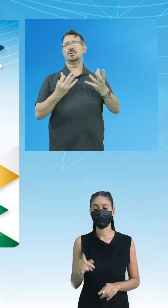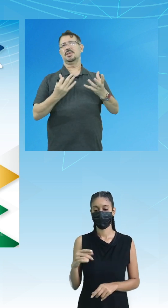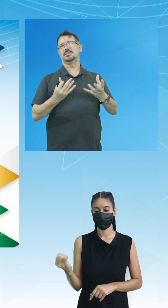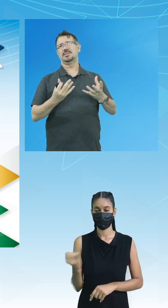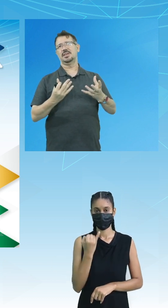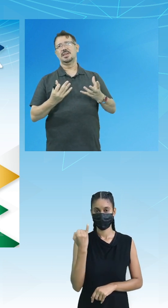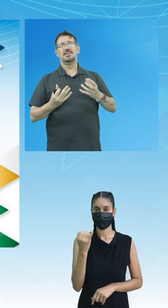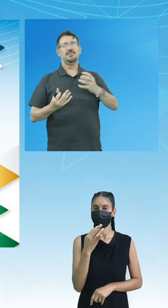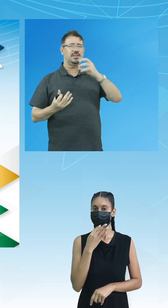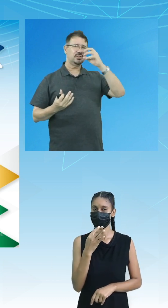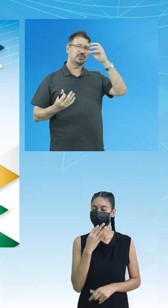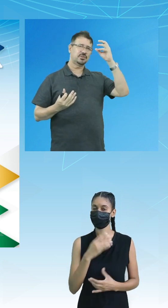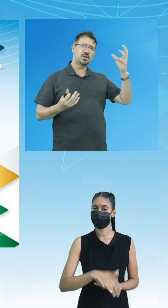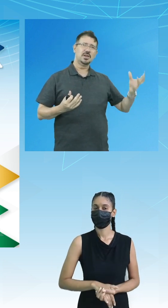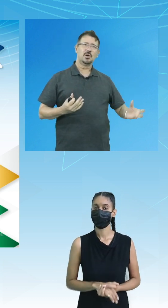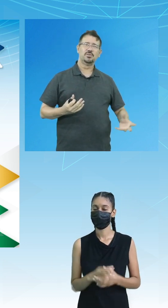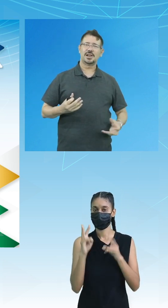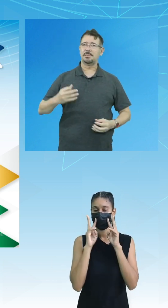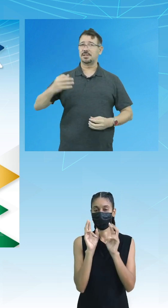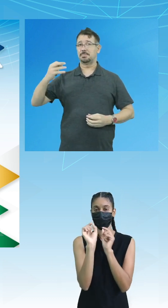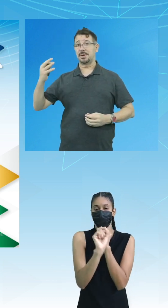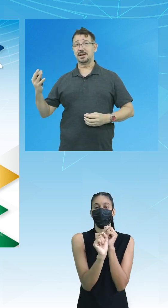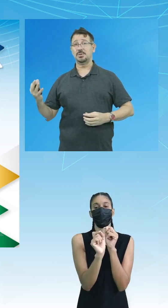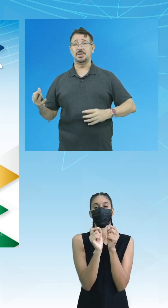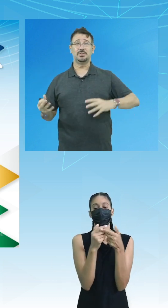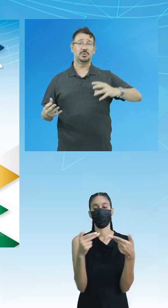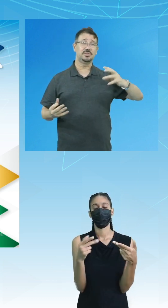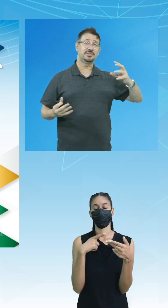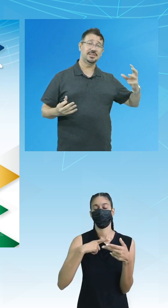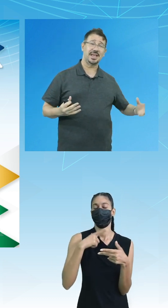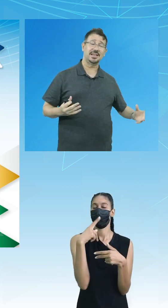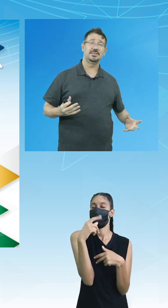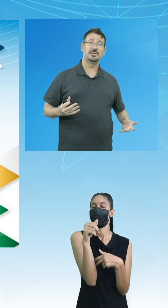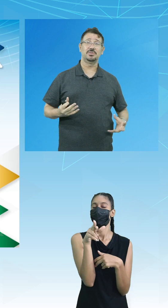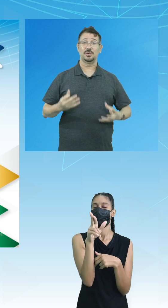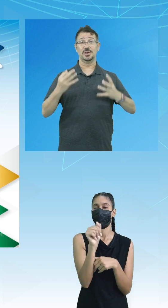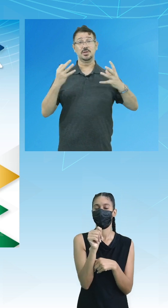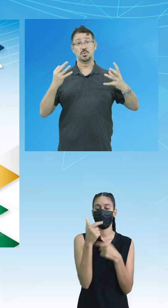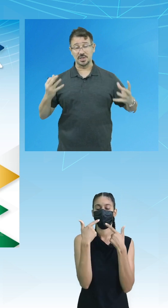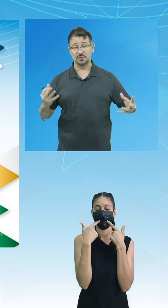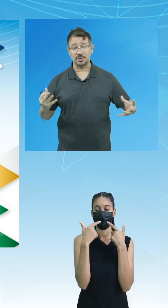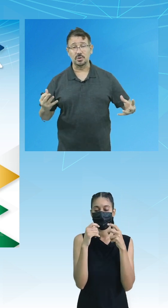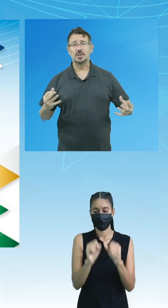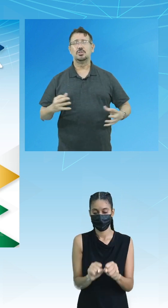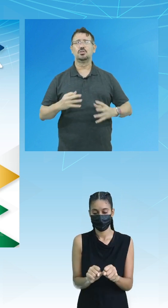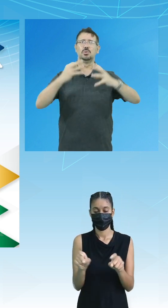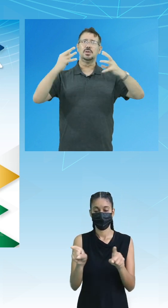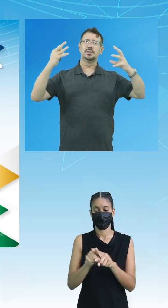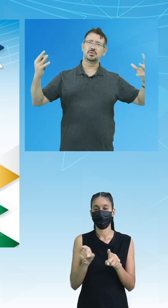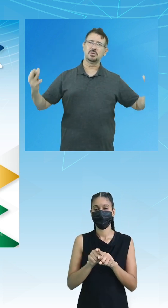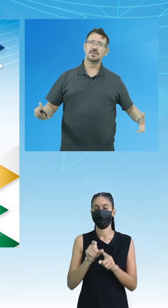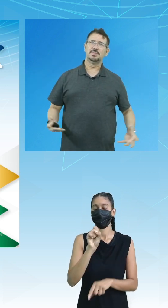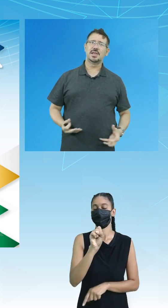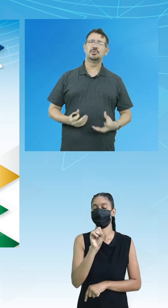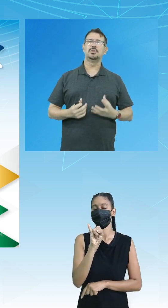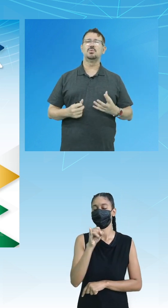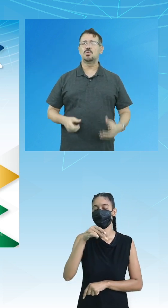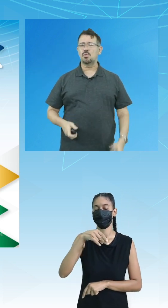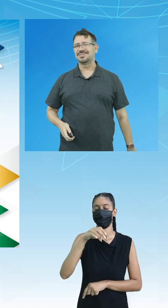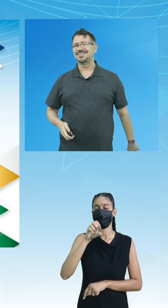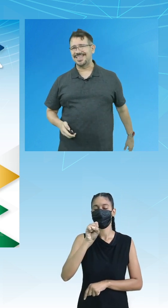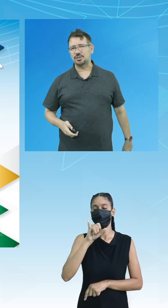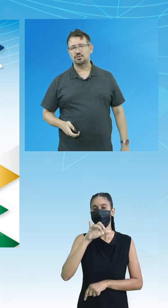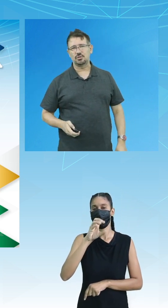importante conhecer. Veja só os elementos paralinguísticos, cinésicos, o linguístico, tudo isso dentro de